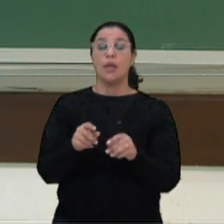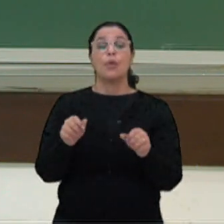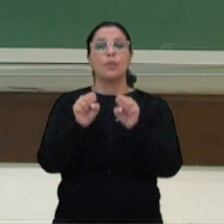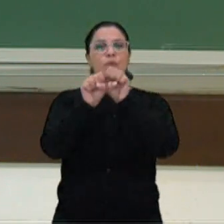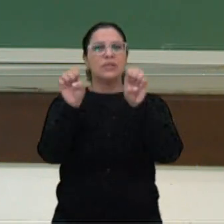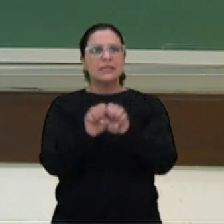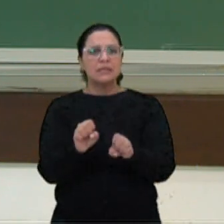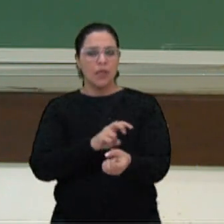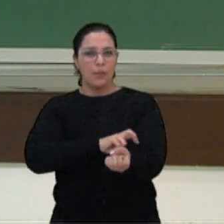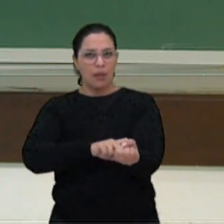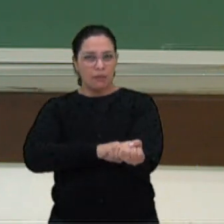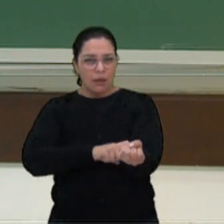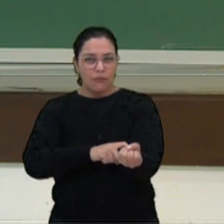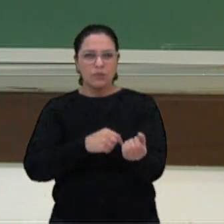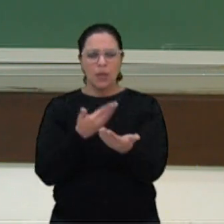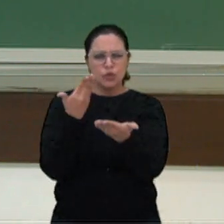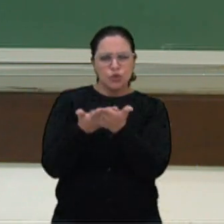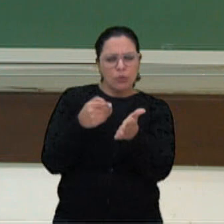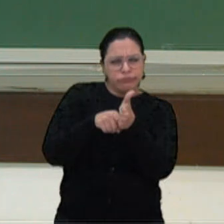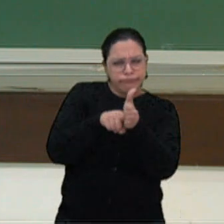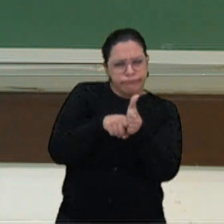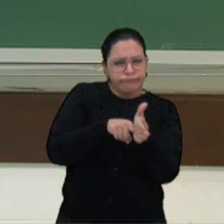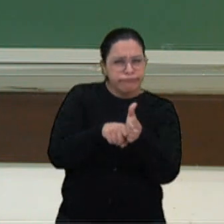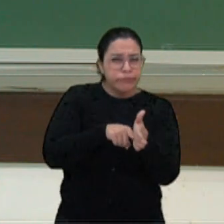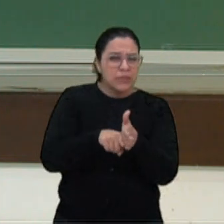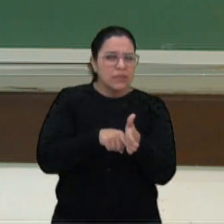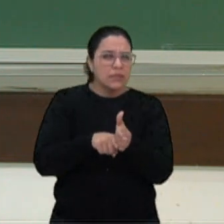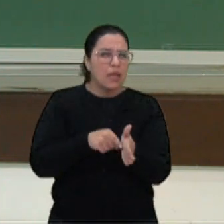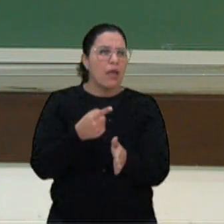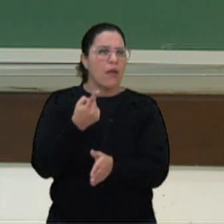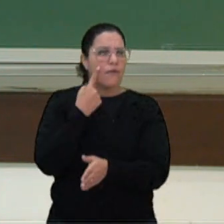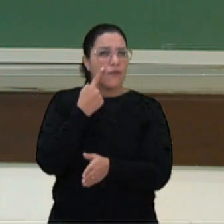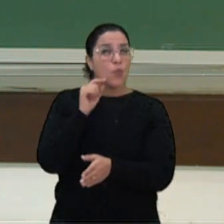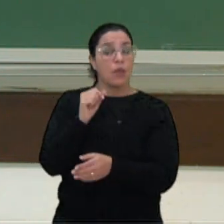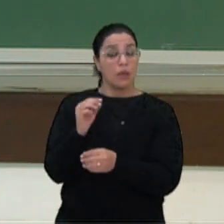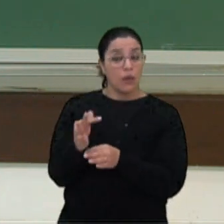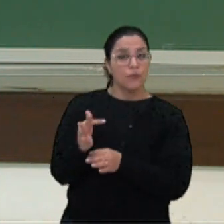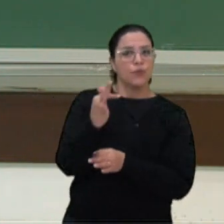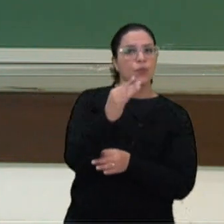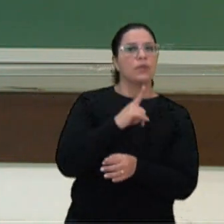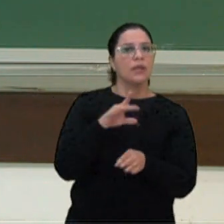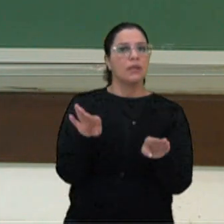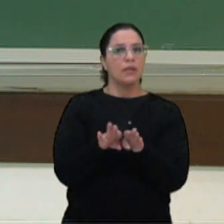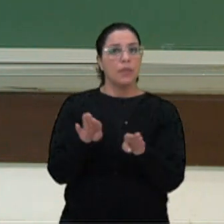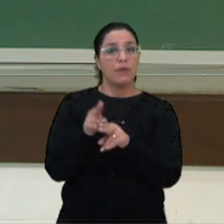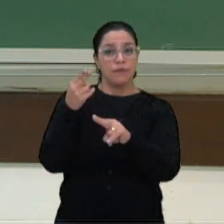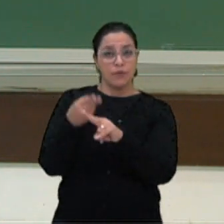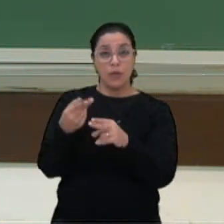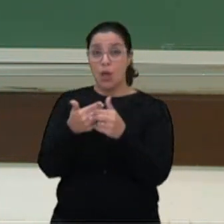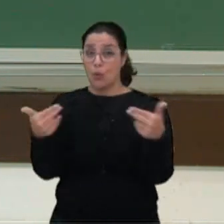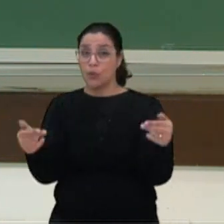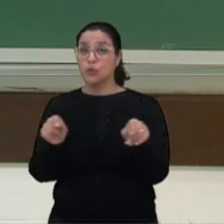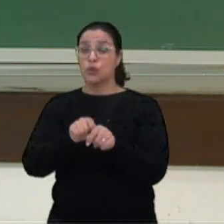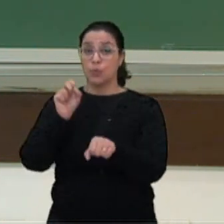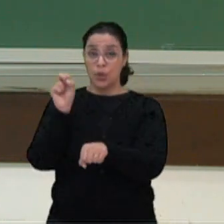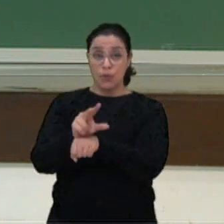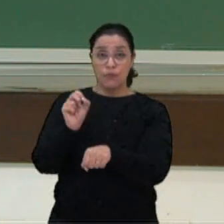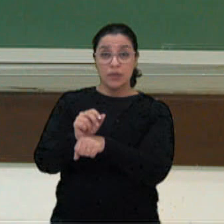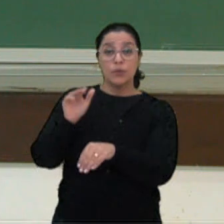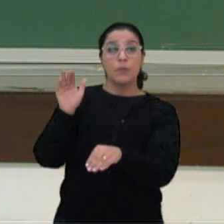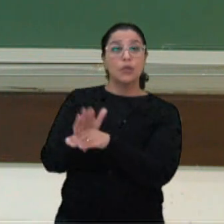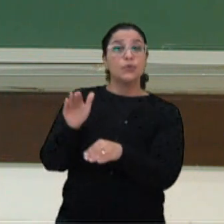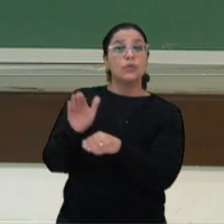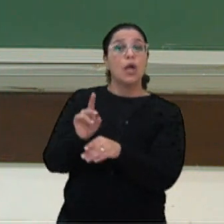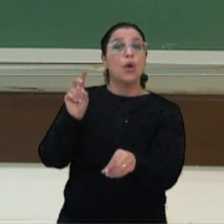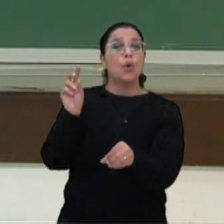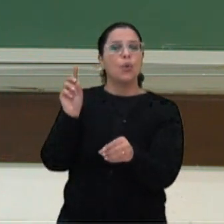nervoso, esse grupo de estudos aí começou a investigar. E provavelmente, daqui a um tempo, vai ser usado alguma coisa relacionada ao vírus